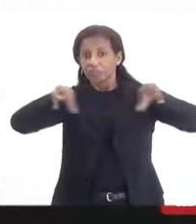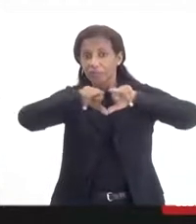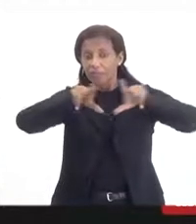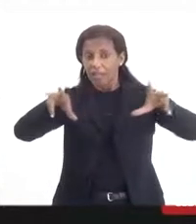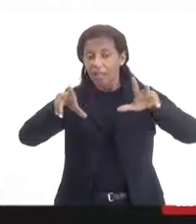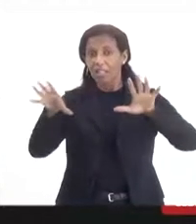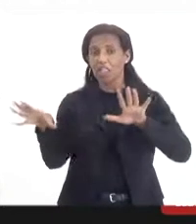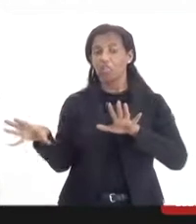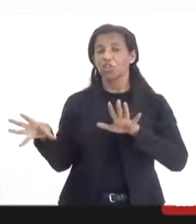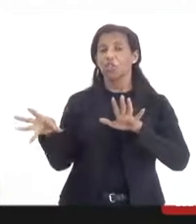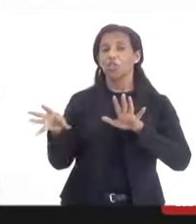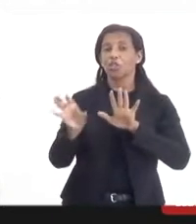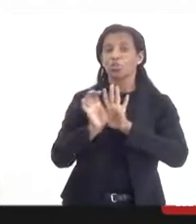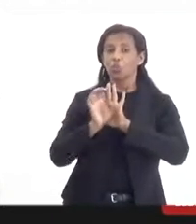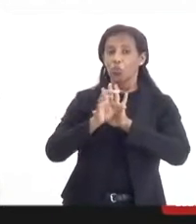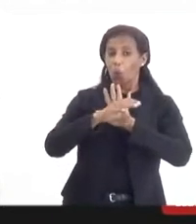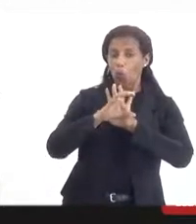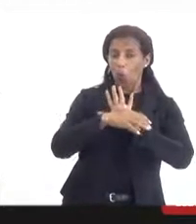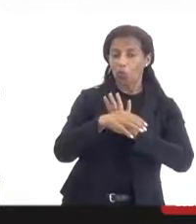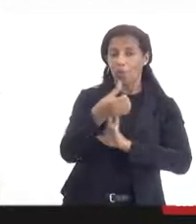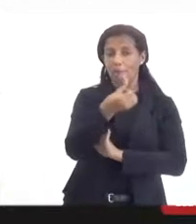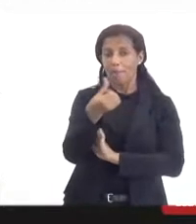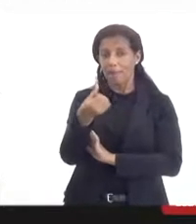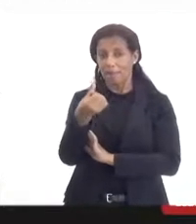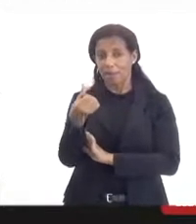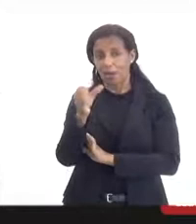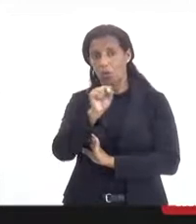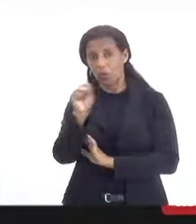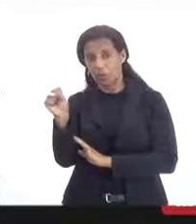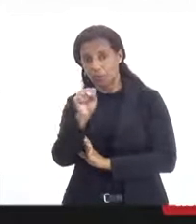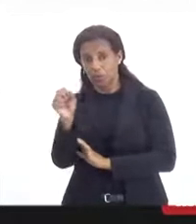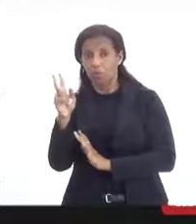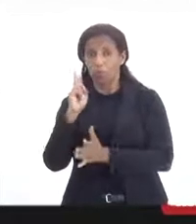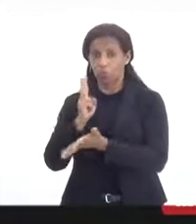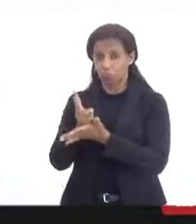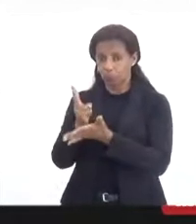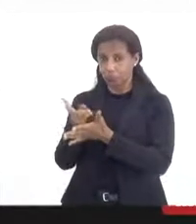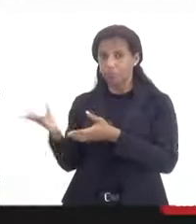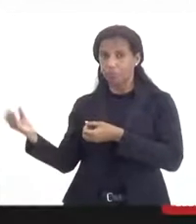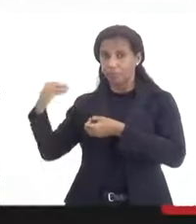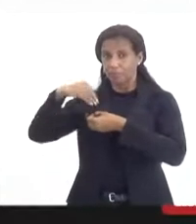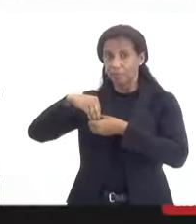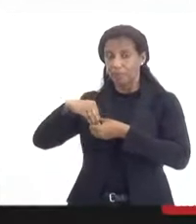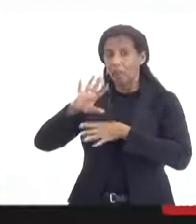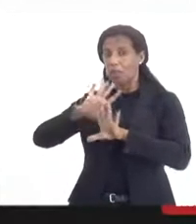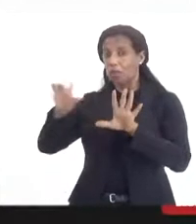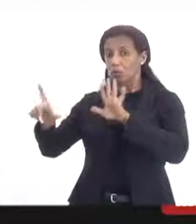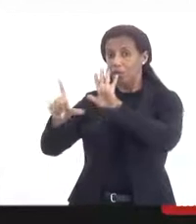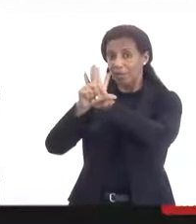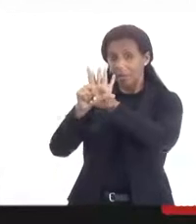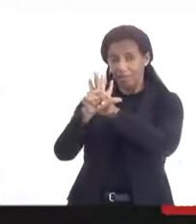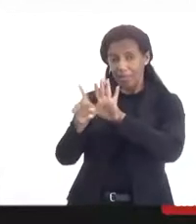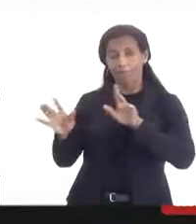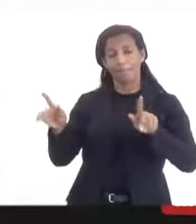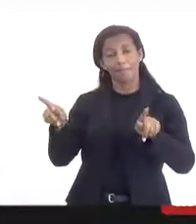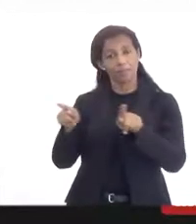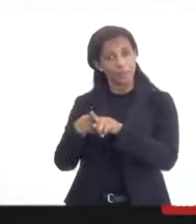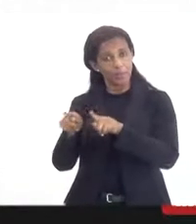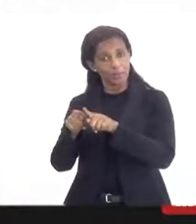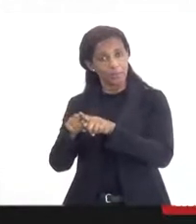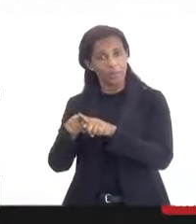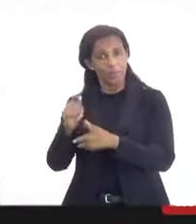conceito vindo lá do convênio 6688, que ainda está internalizado não só na legislação, mas